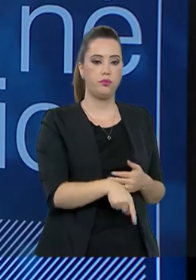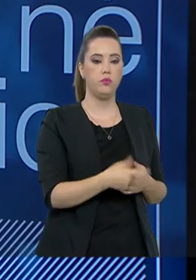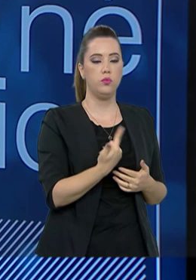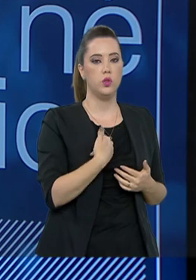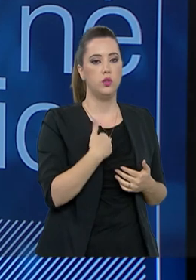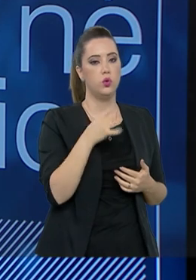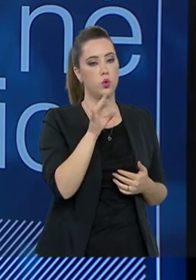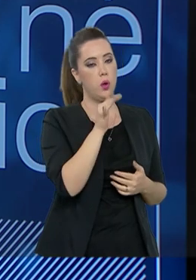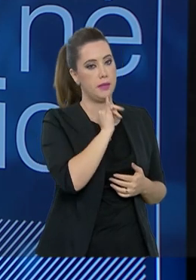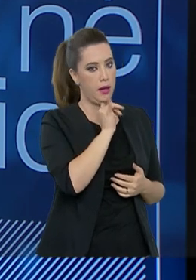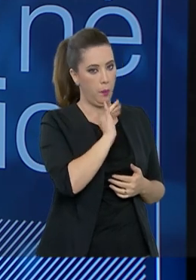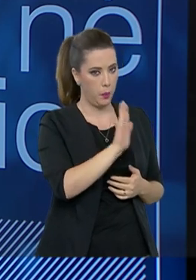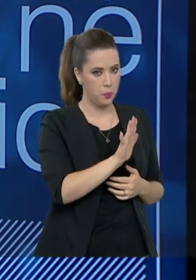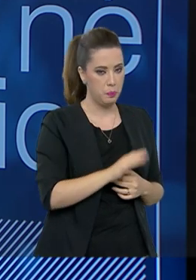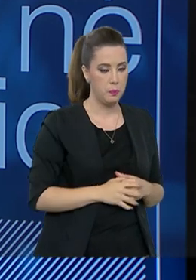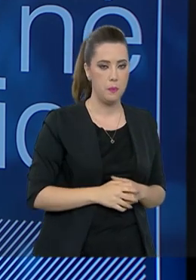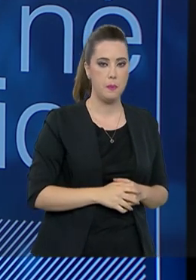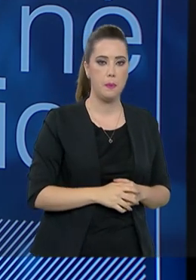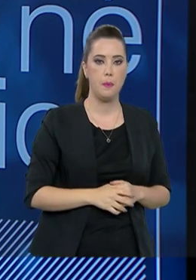só para citar um exemplo,